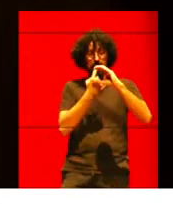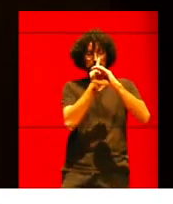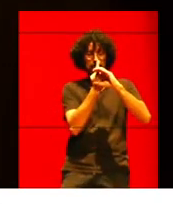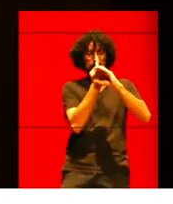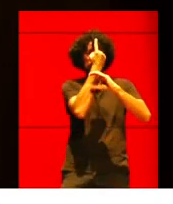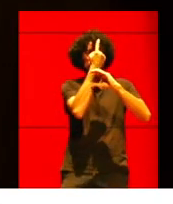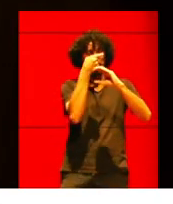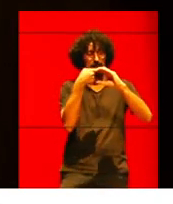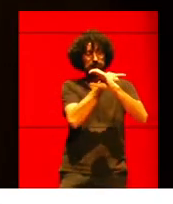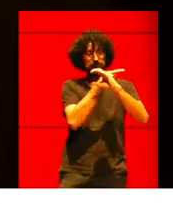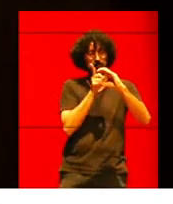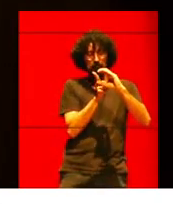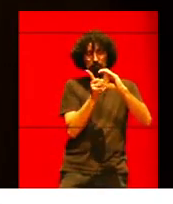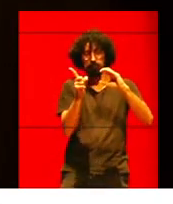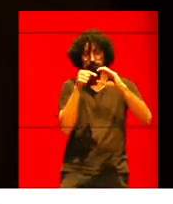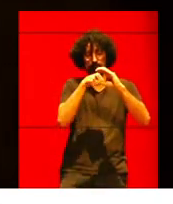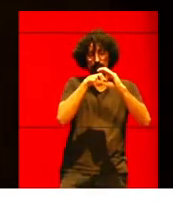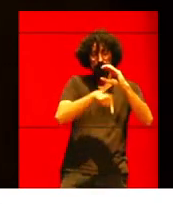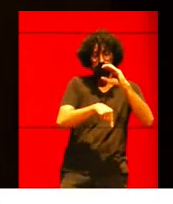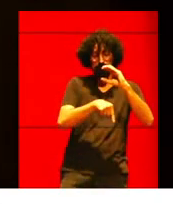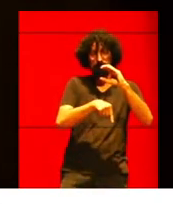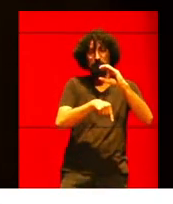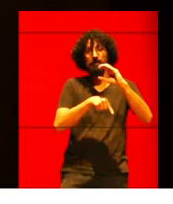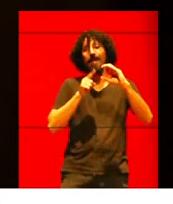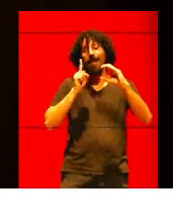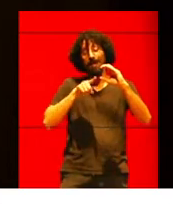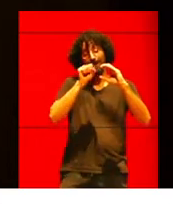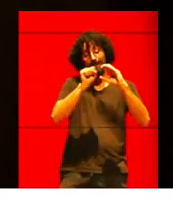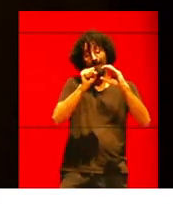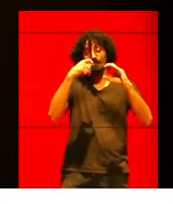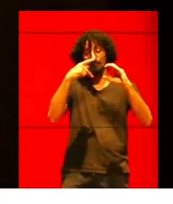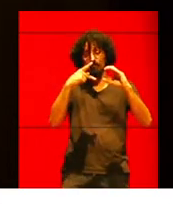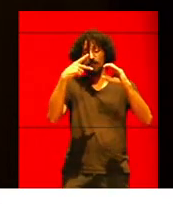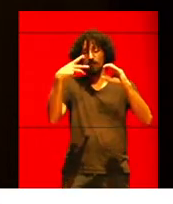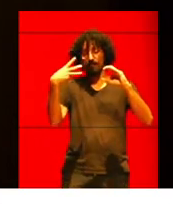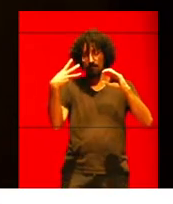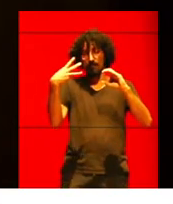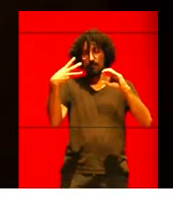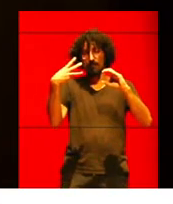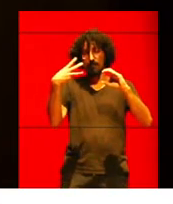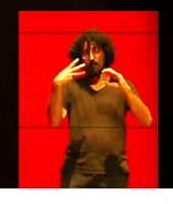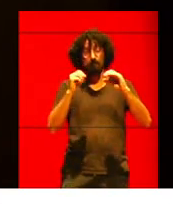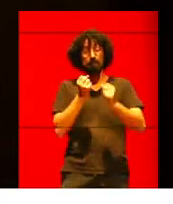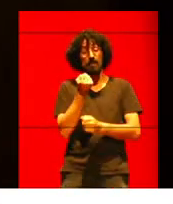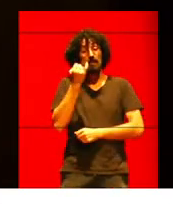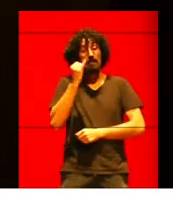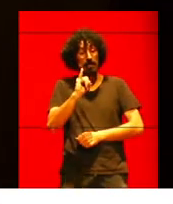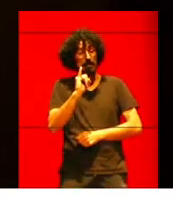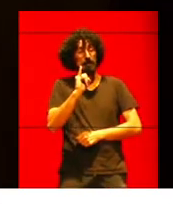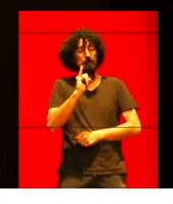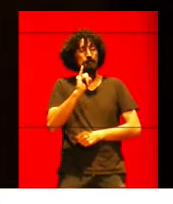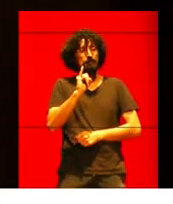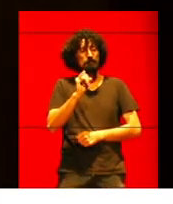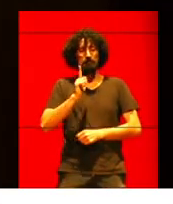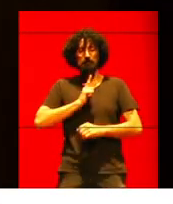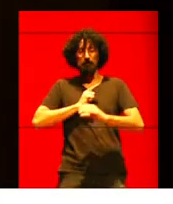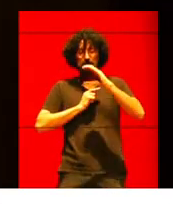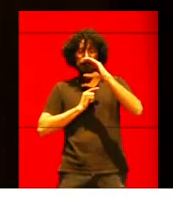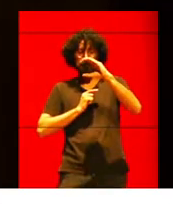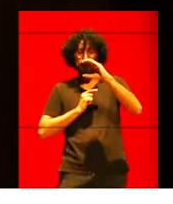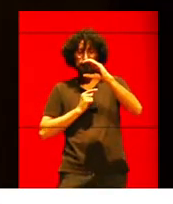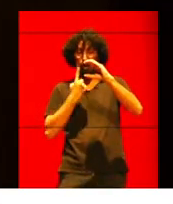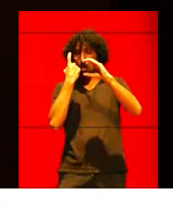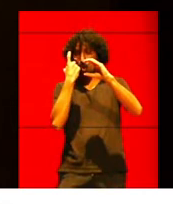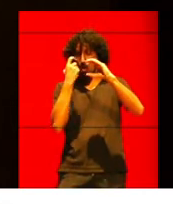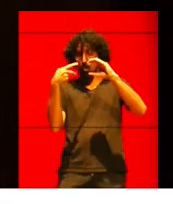4 ligações simples, ele vai ser SP. Se ele tiver uma